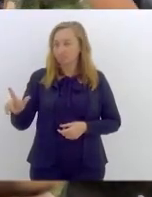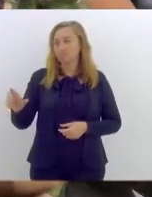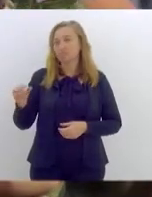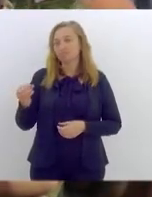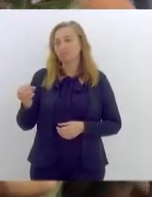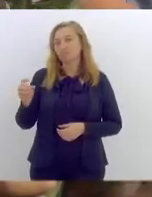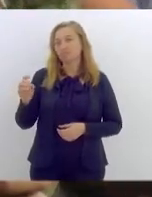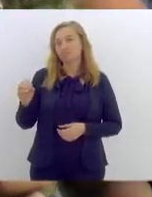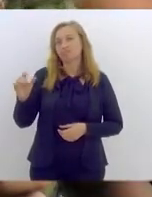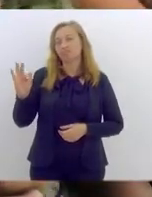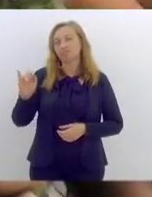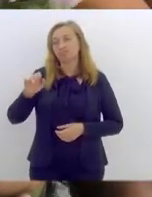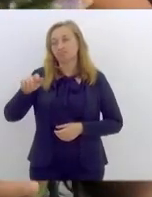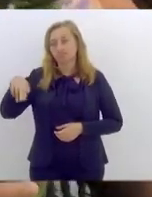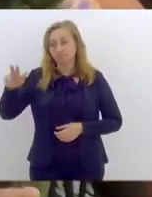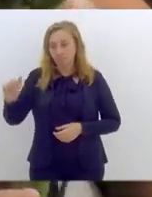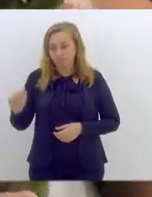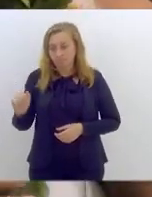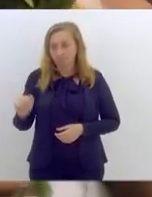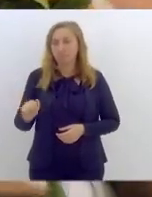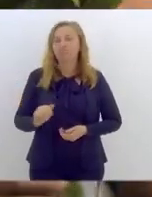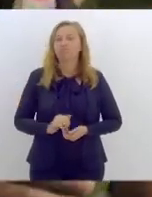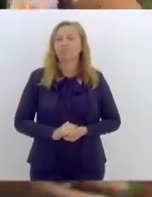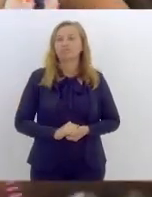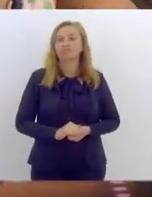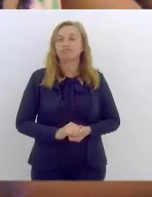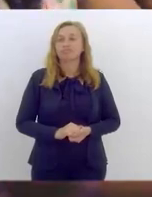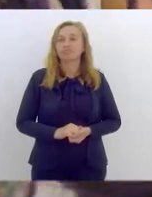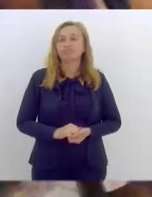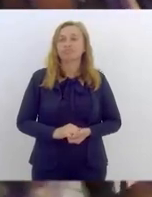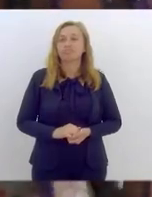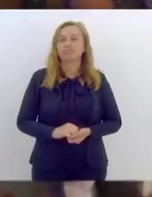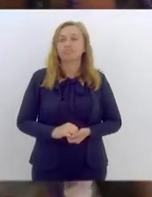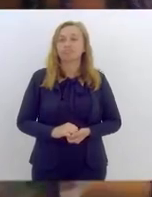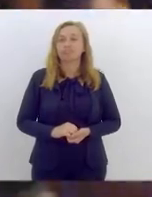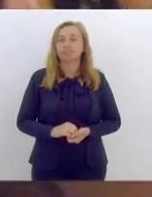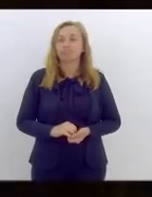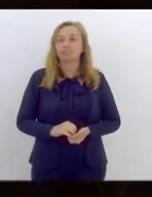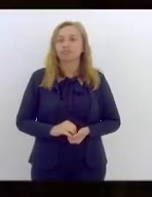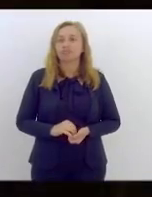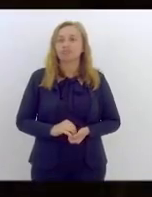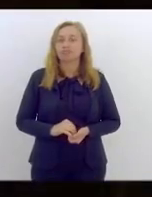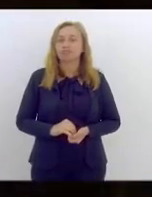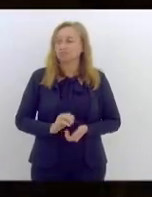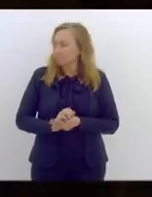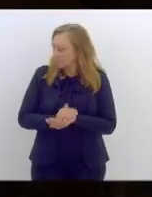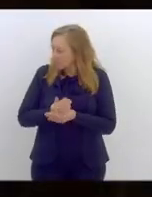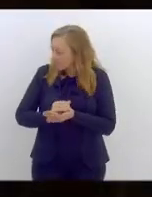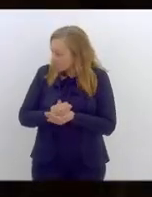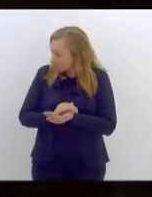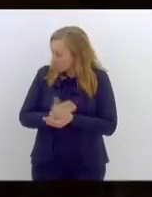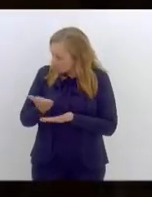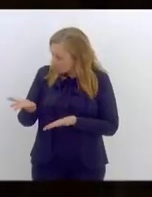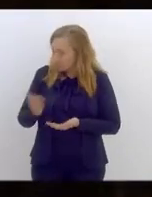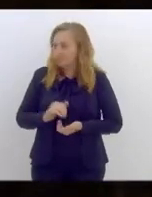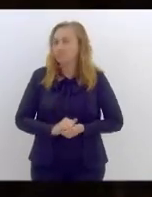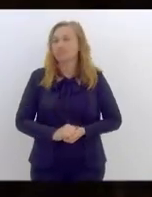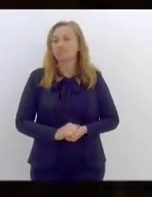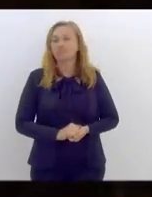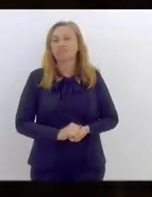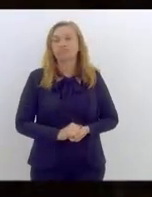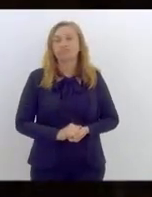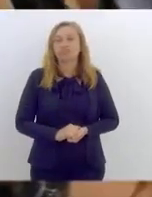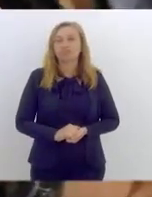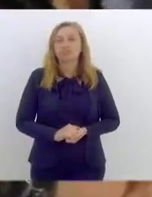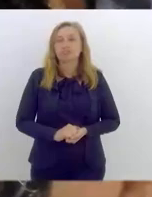sou aromaterapeuta, numa oficina de sabão, né, pela ONG Cied, Cied